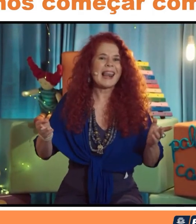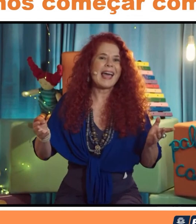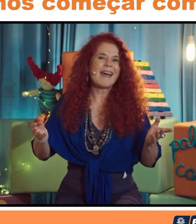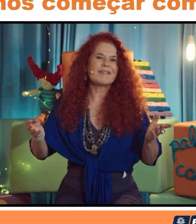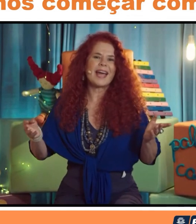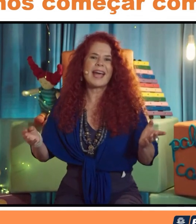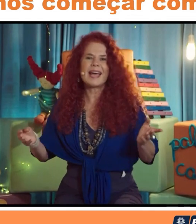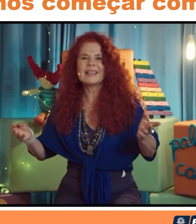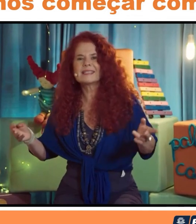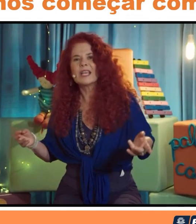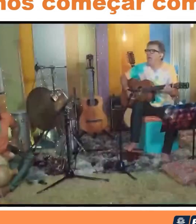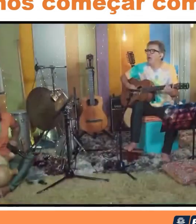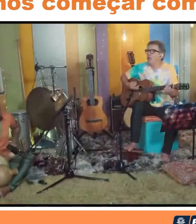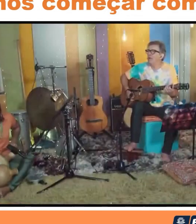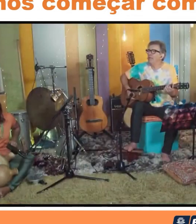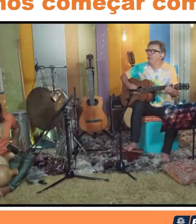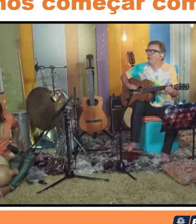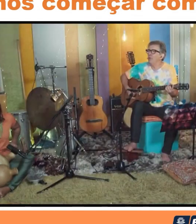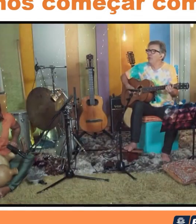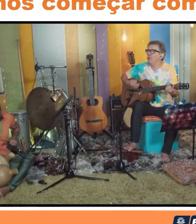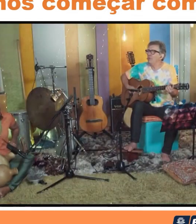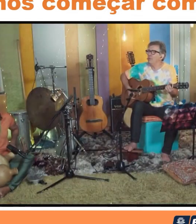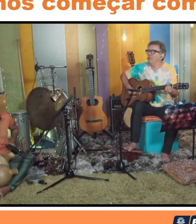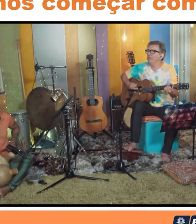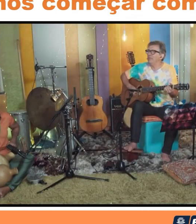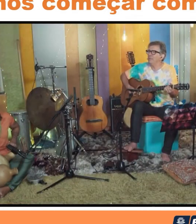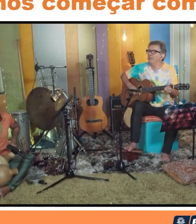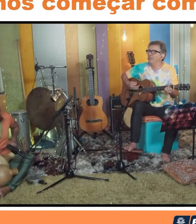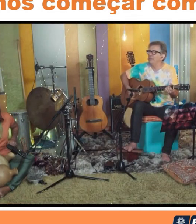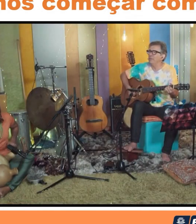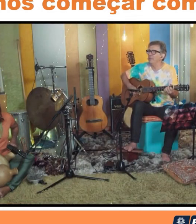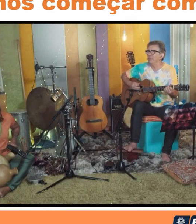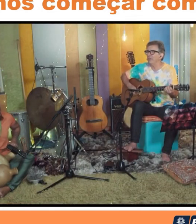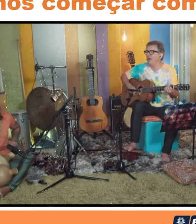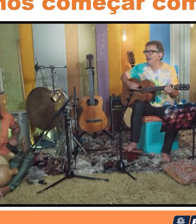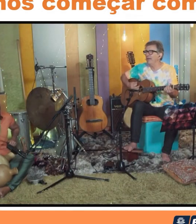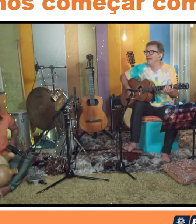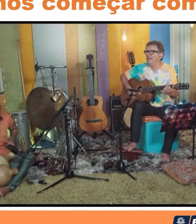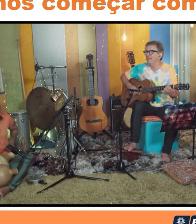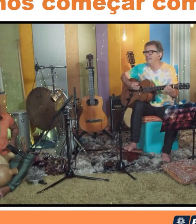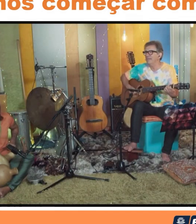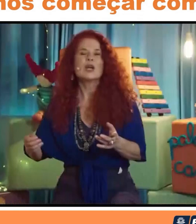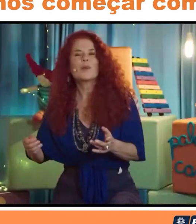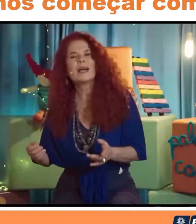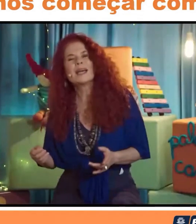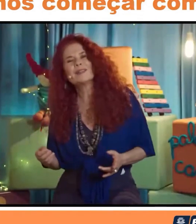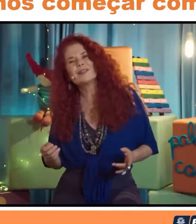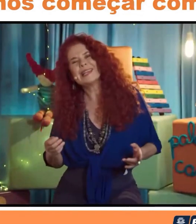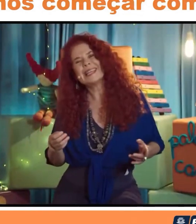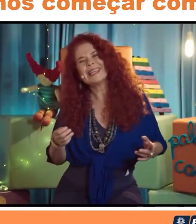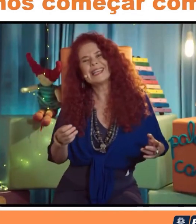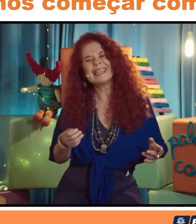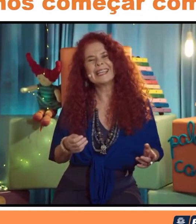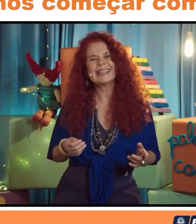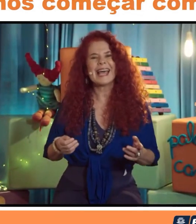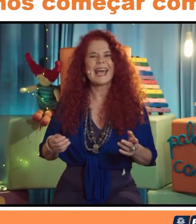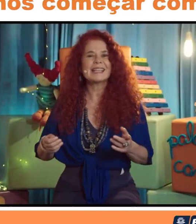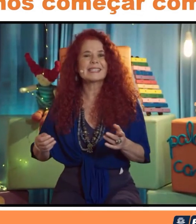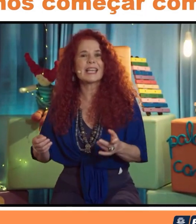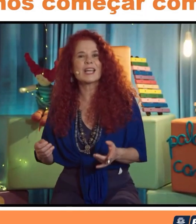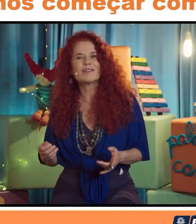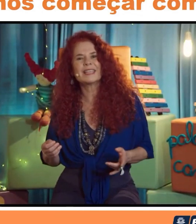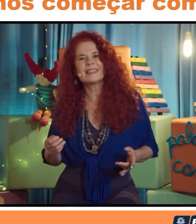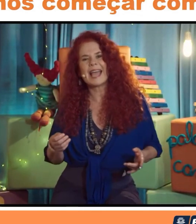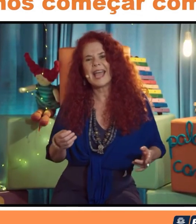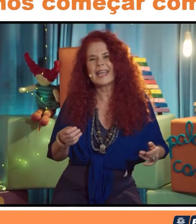As palavras, quando contam, são histórias. Quando